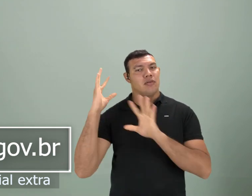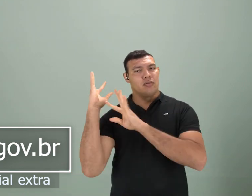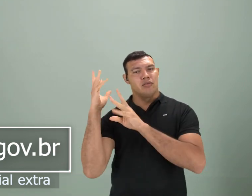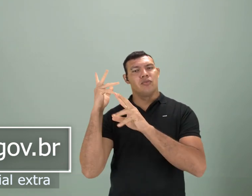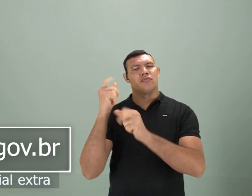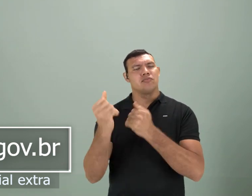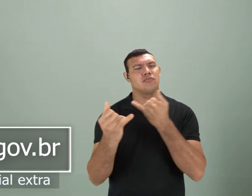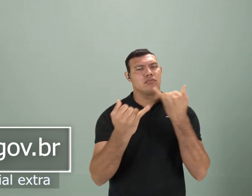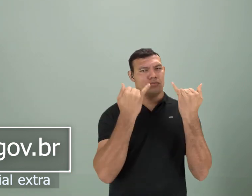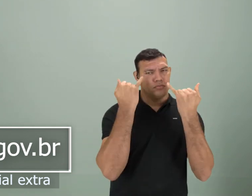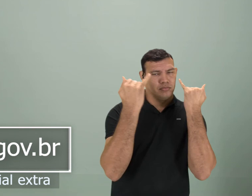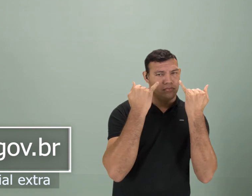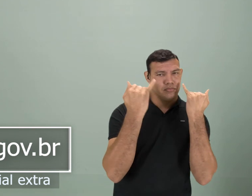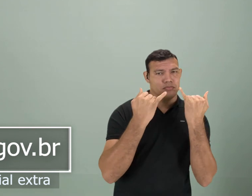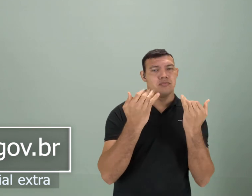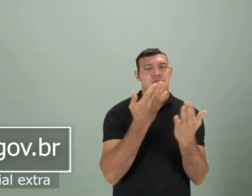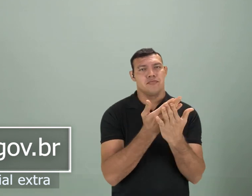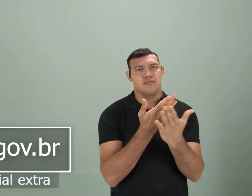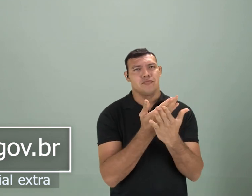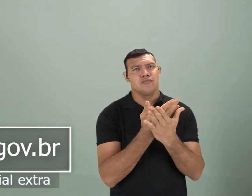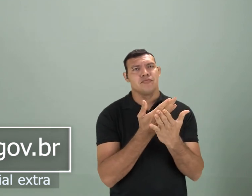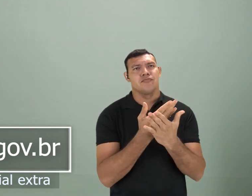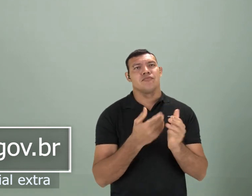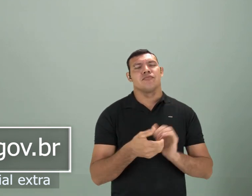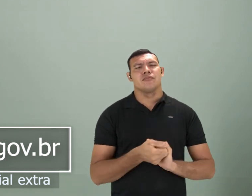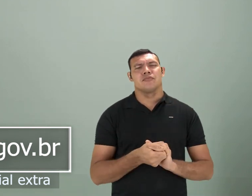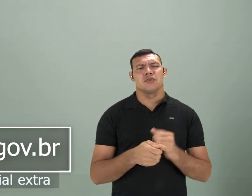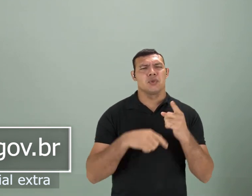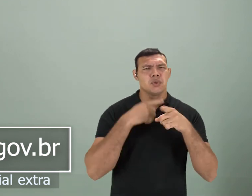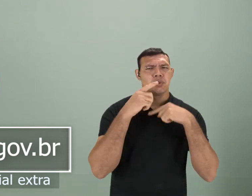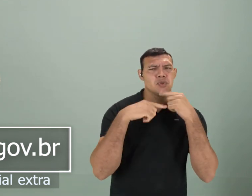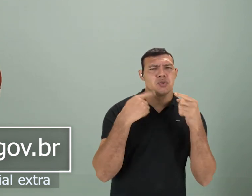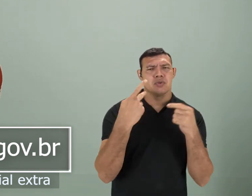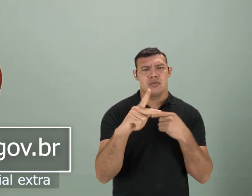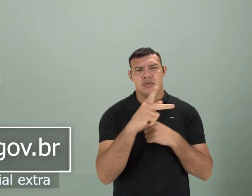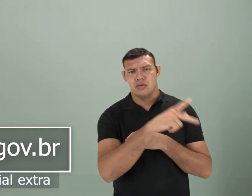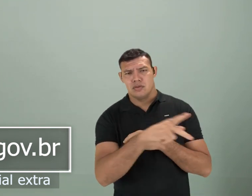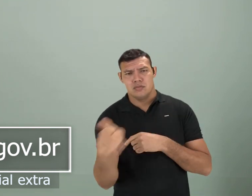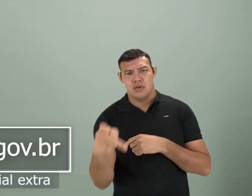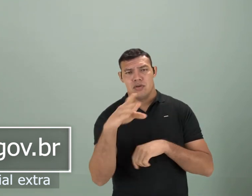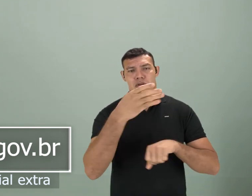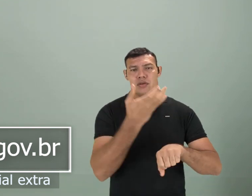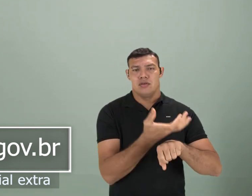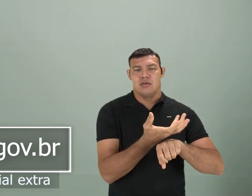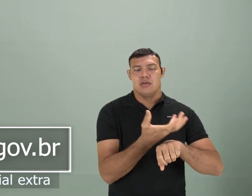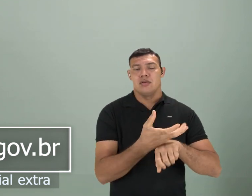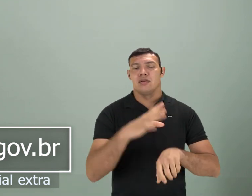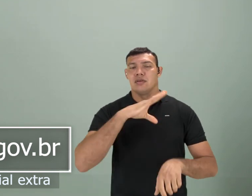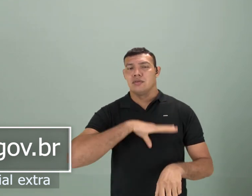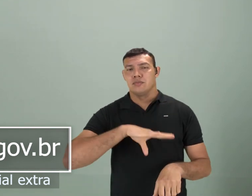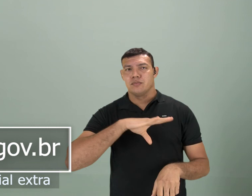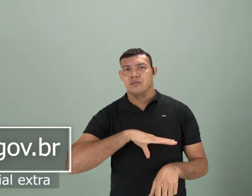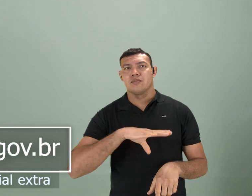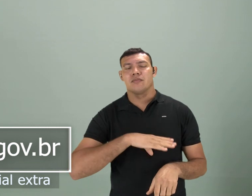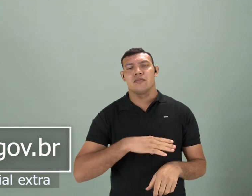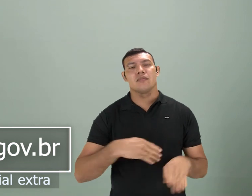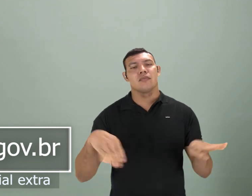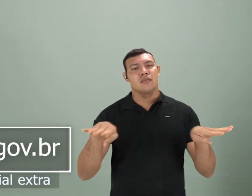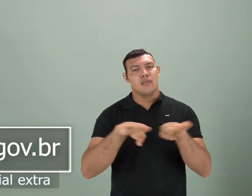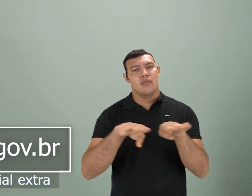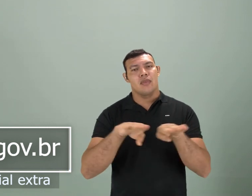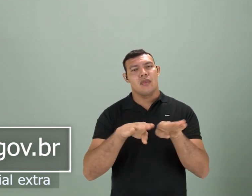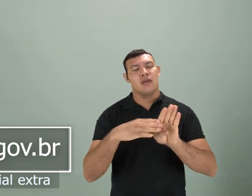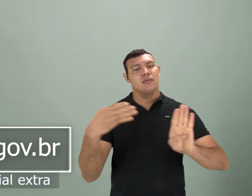informações dadas nesta aula. Tirem as dúvidas com o seu professor de língua portuguesa, tá bom? E acesse a